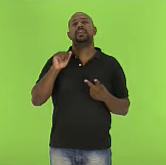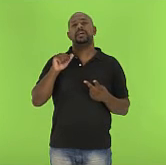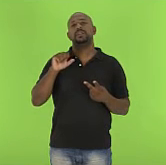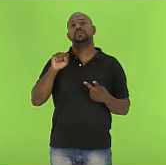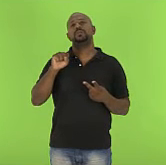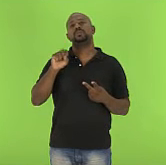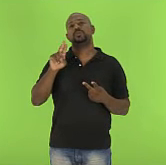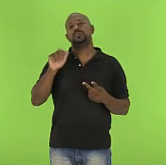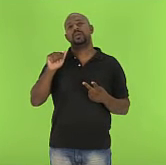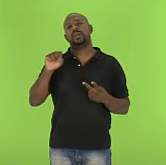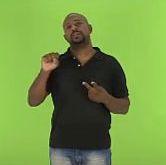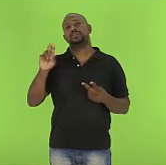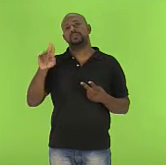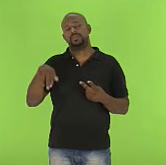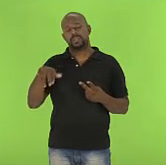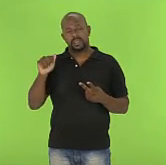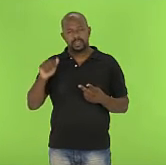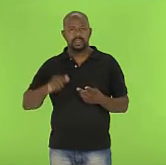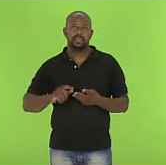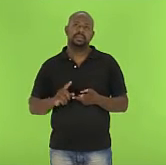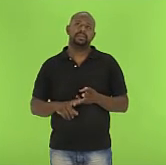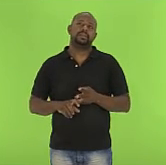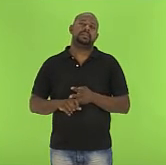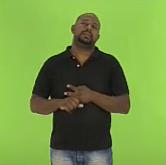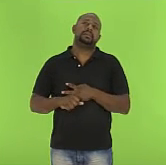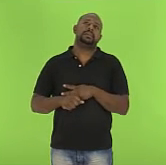Ariano Suassuna.